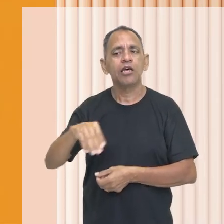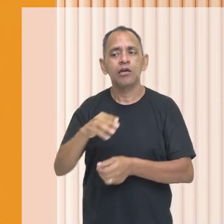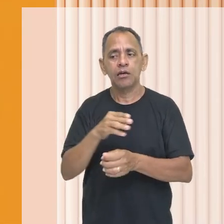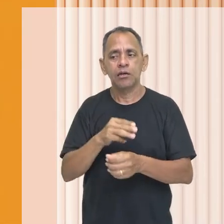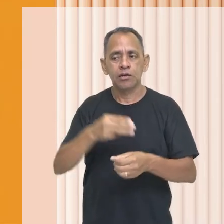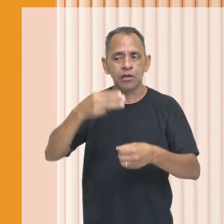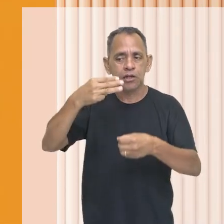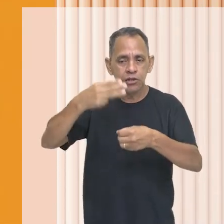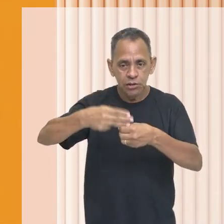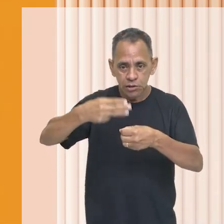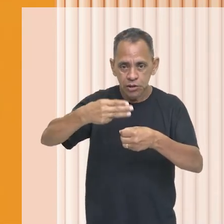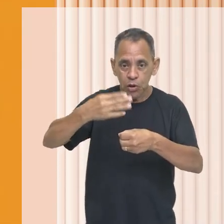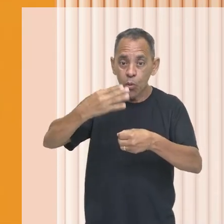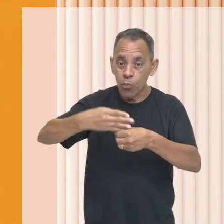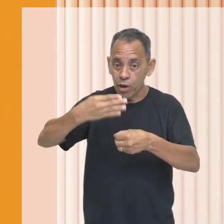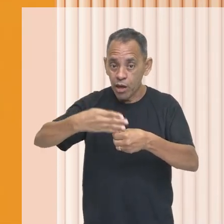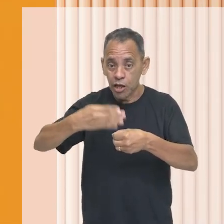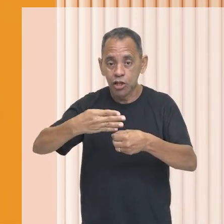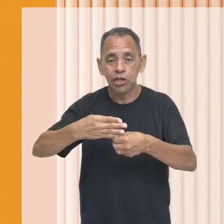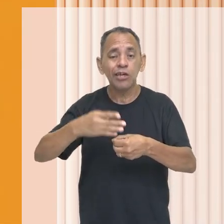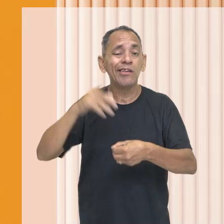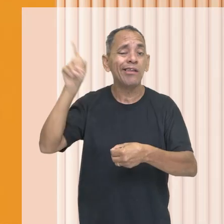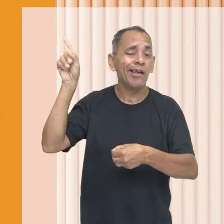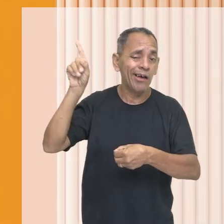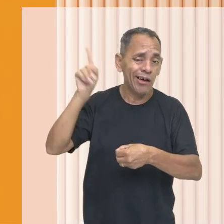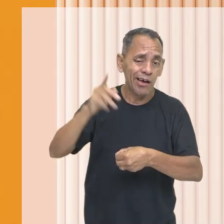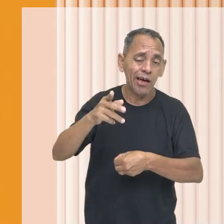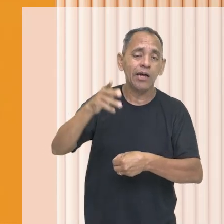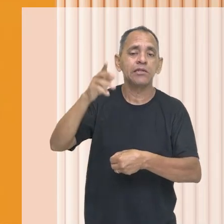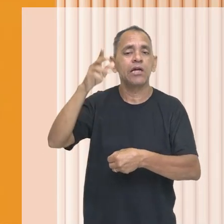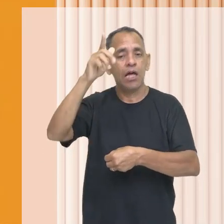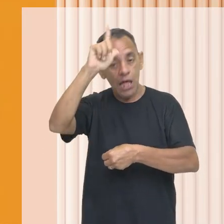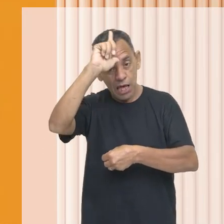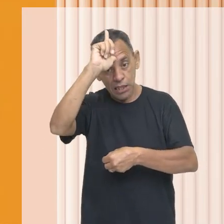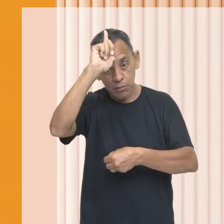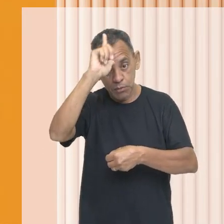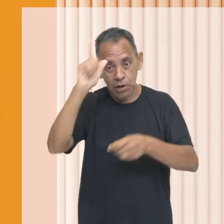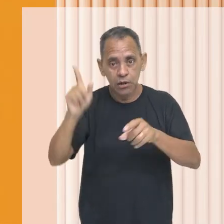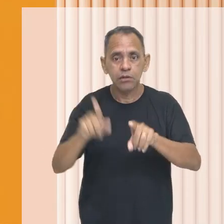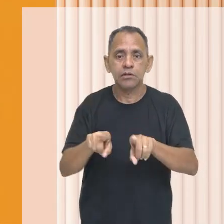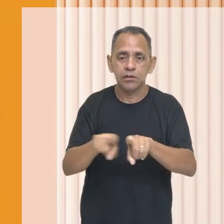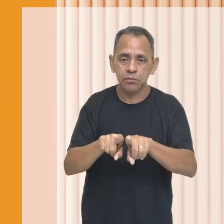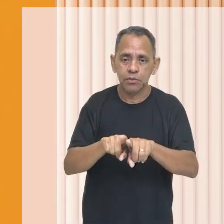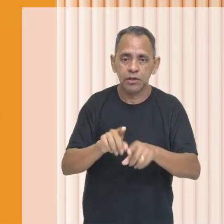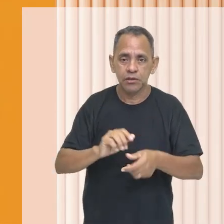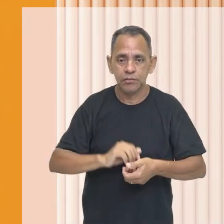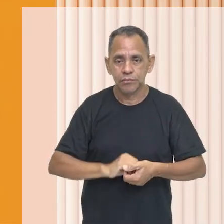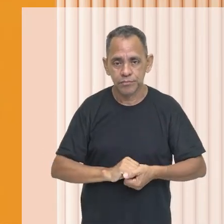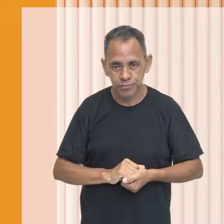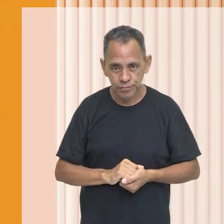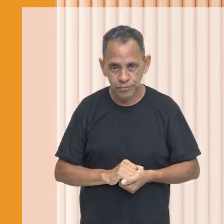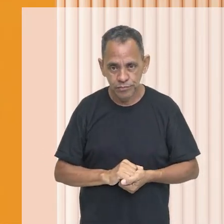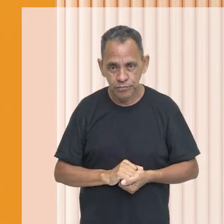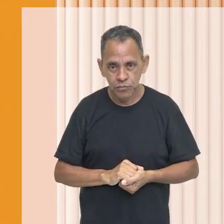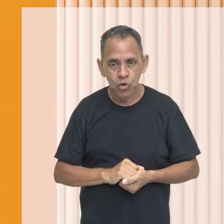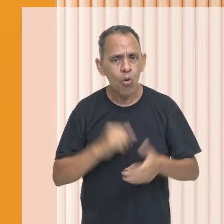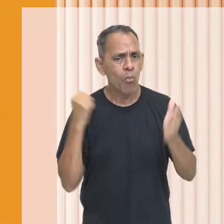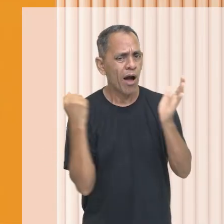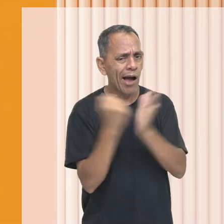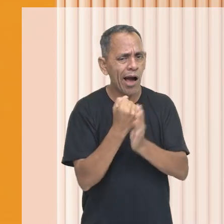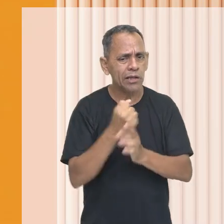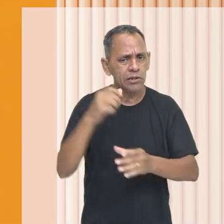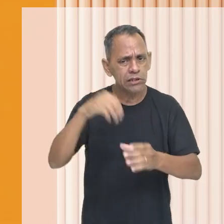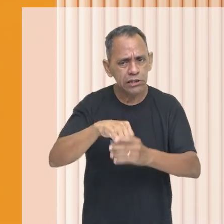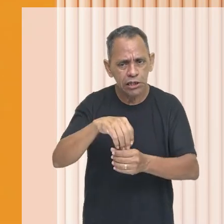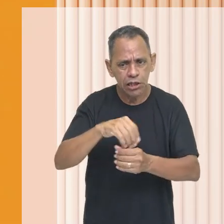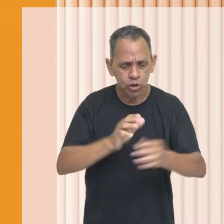qual ficou, né, marcado na história justamente porque literalmente construíram